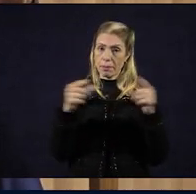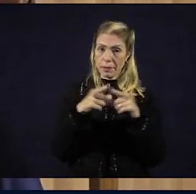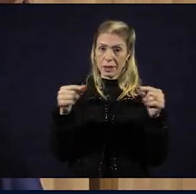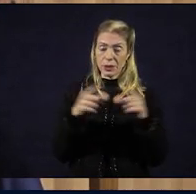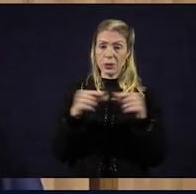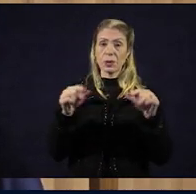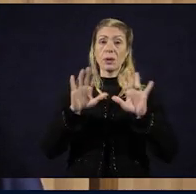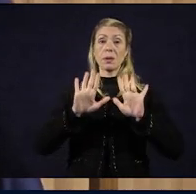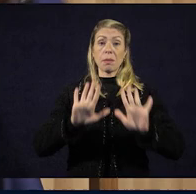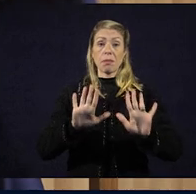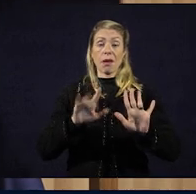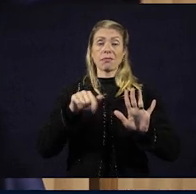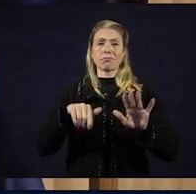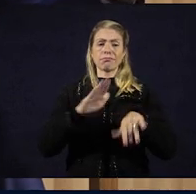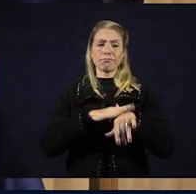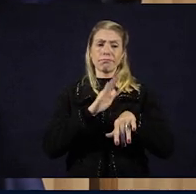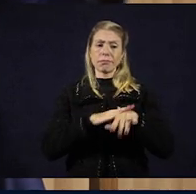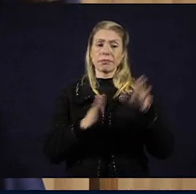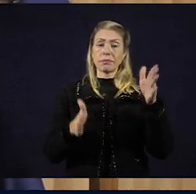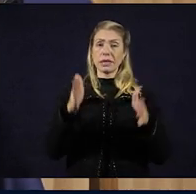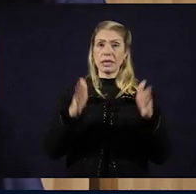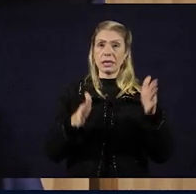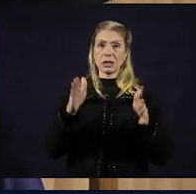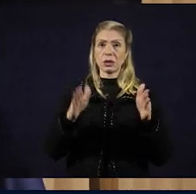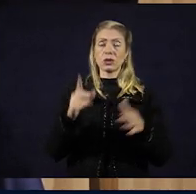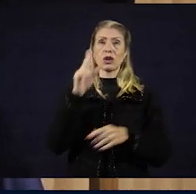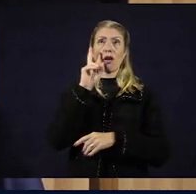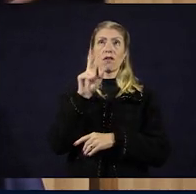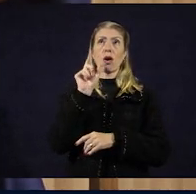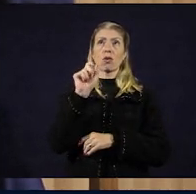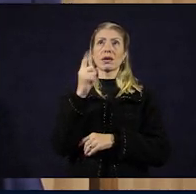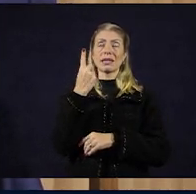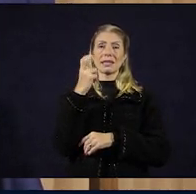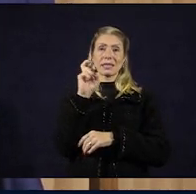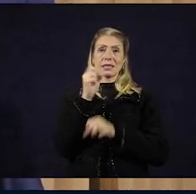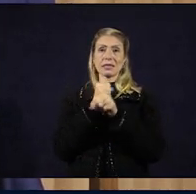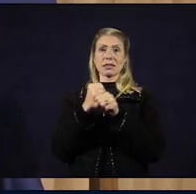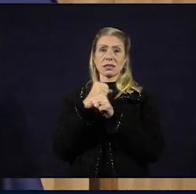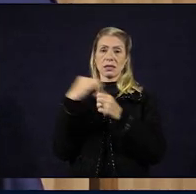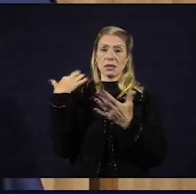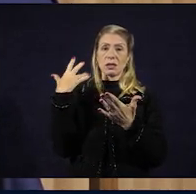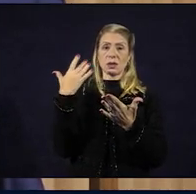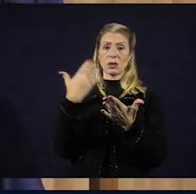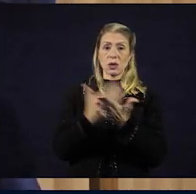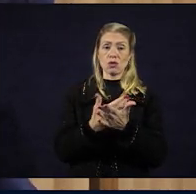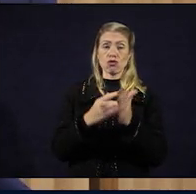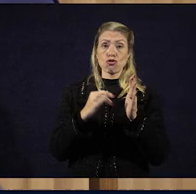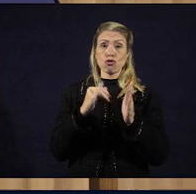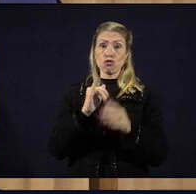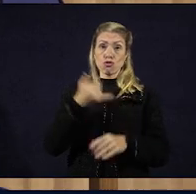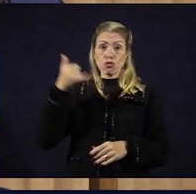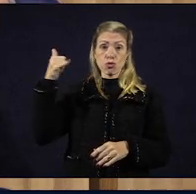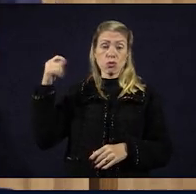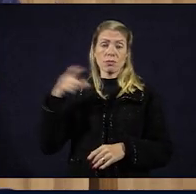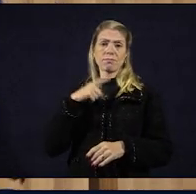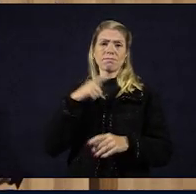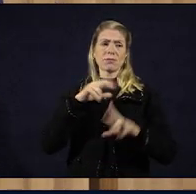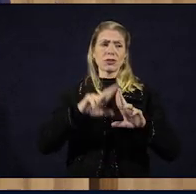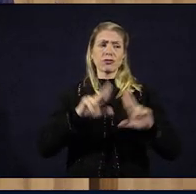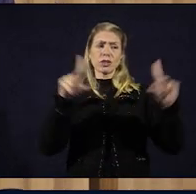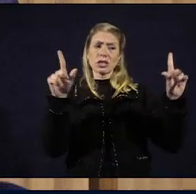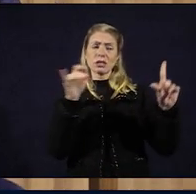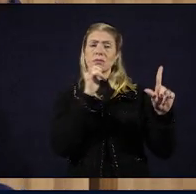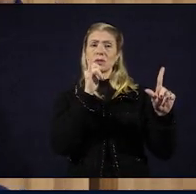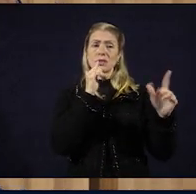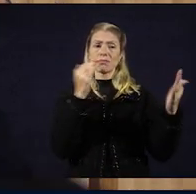é esse período que a gente viveu nos Estados Unidos de 15 anos até o início da alta de juros ele é um período atípico quando você olha